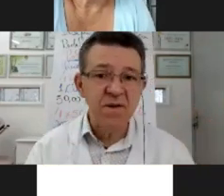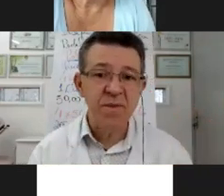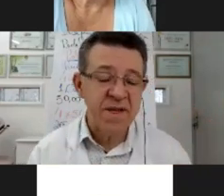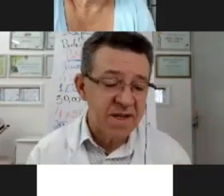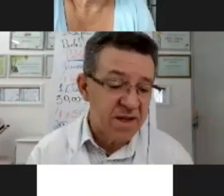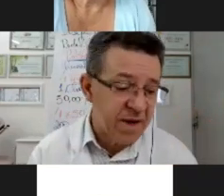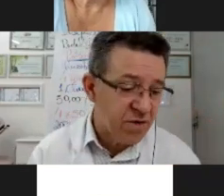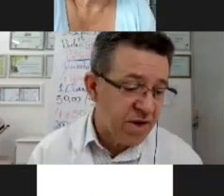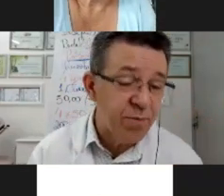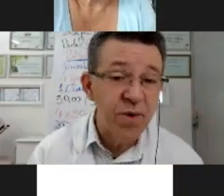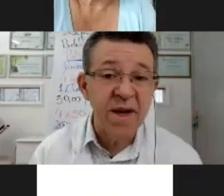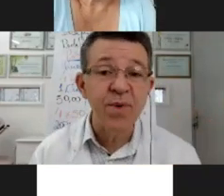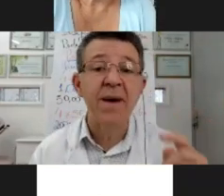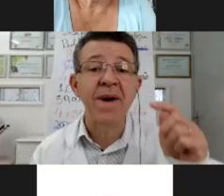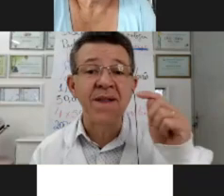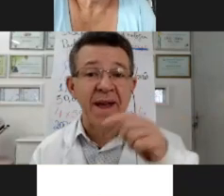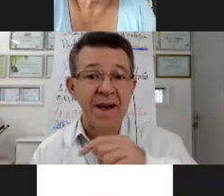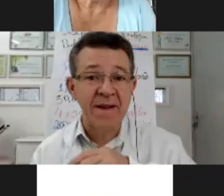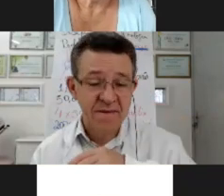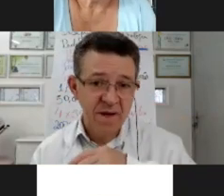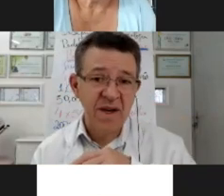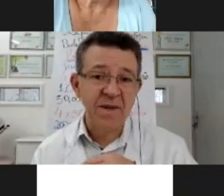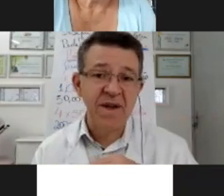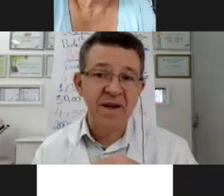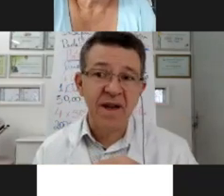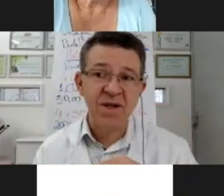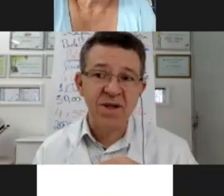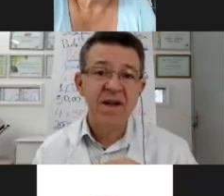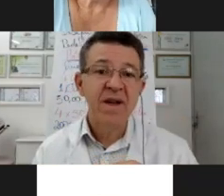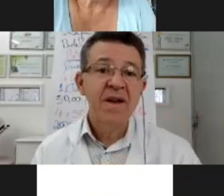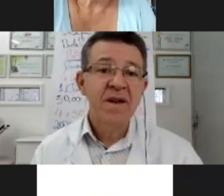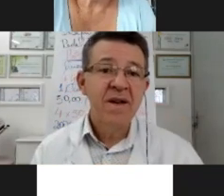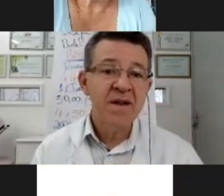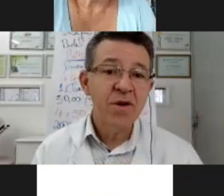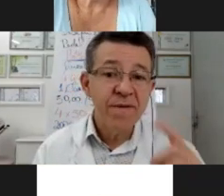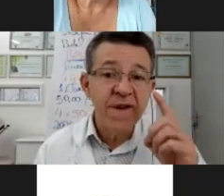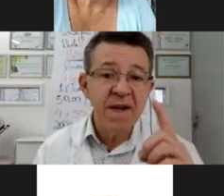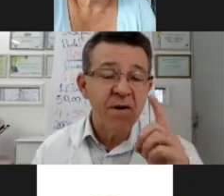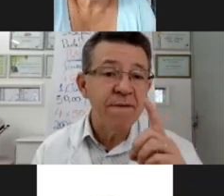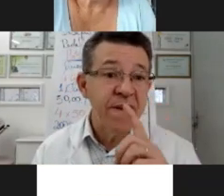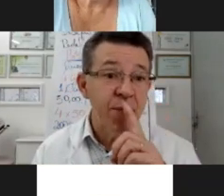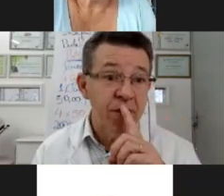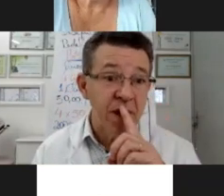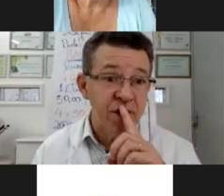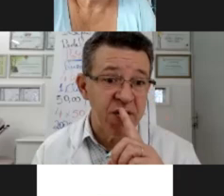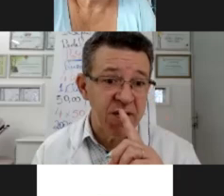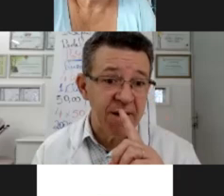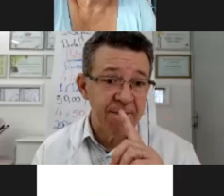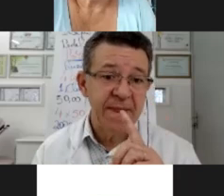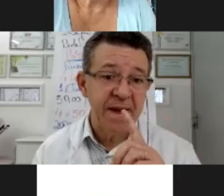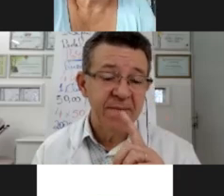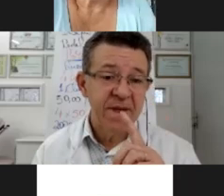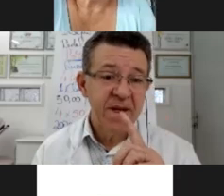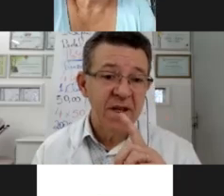resolveram começar atendimento comigo. Por quê? Porque a mãe dela, a mãe da minha cliente, né? Sofria com